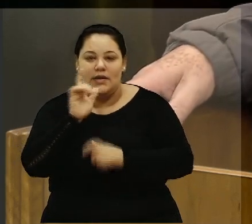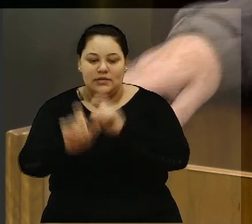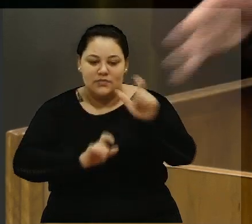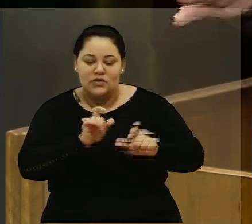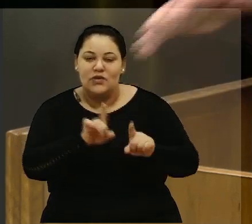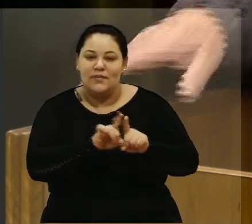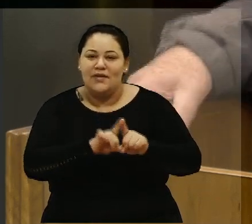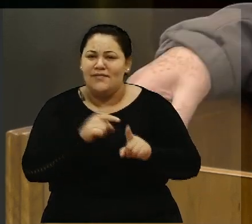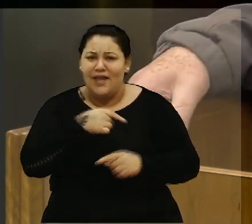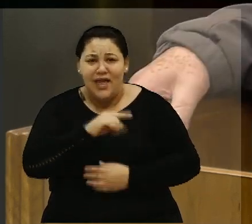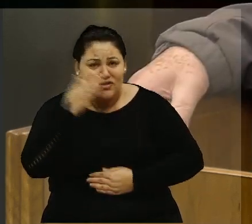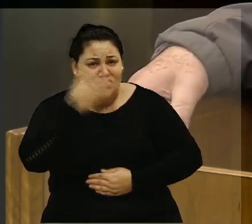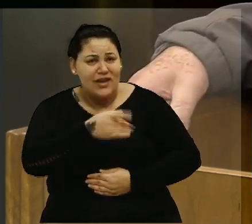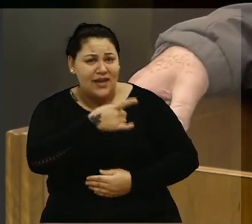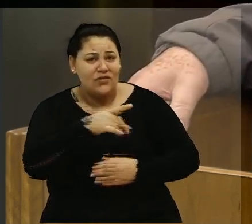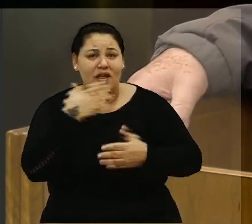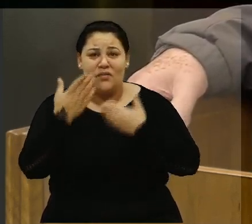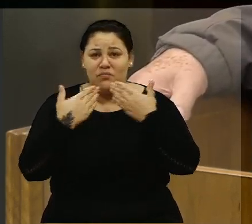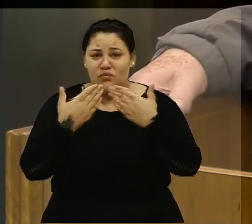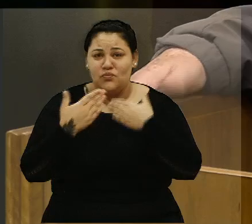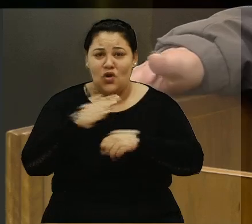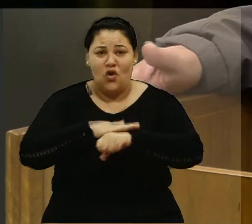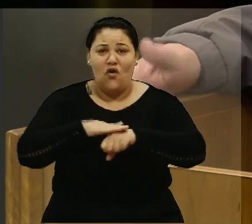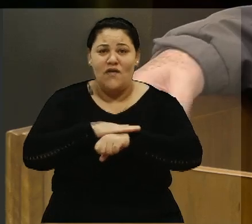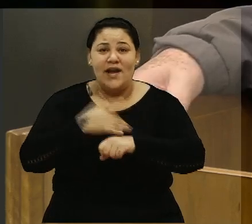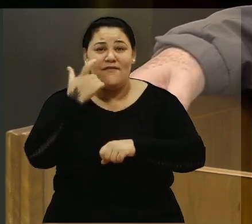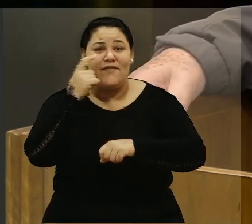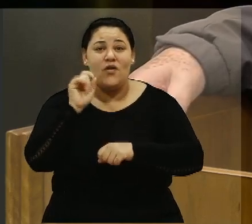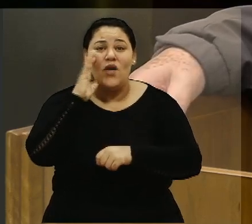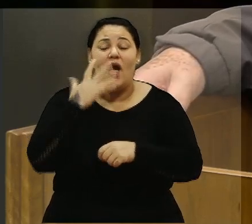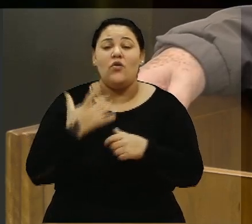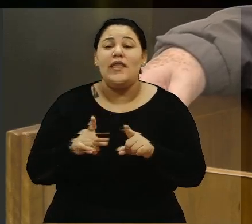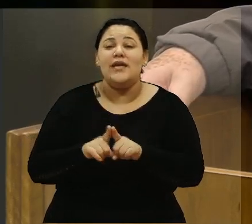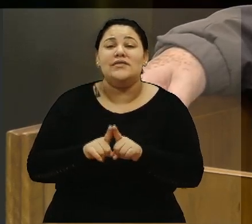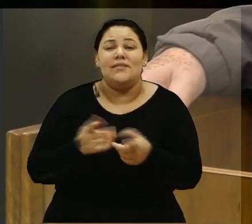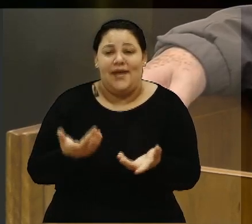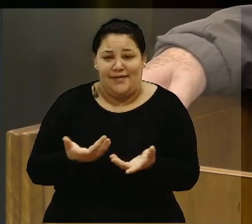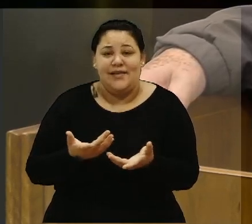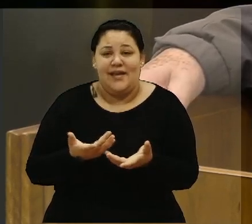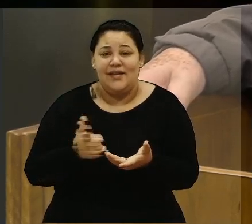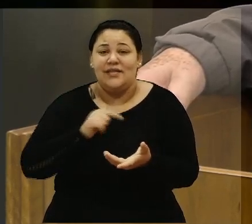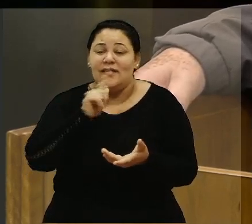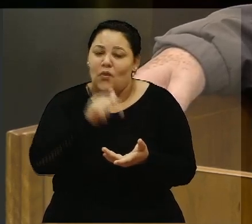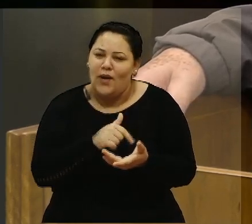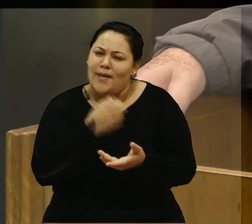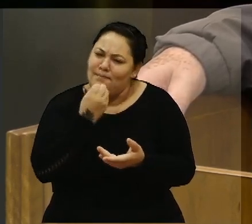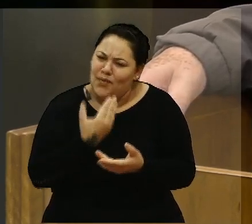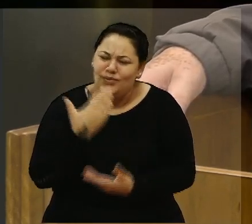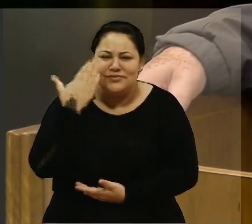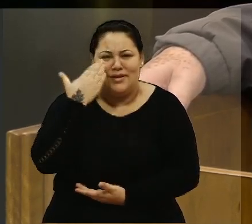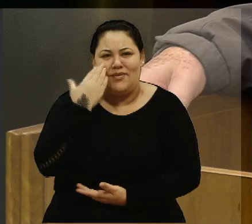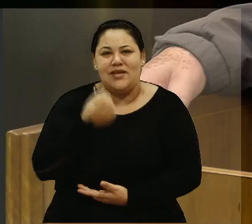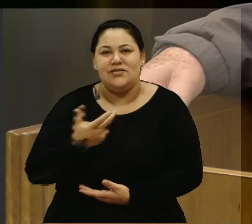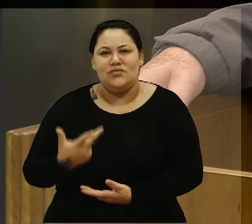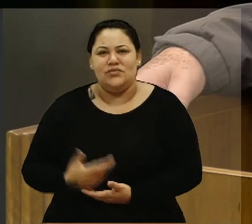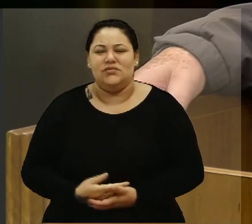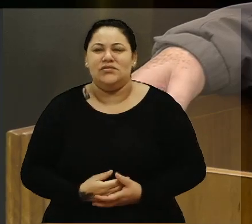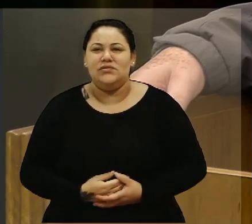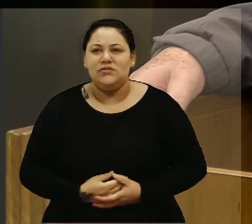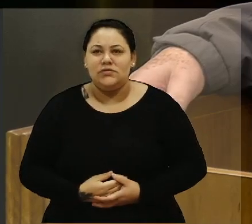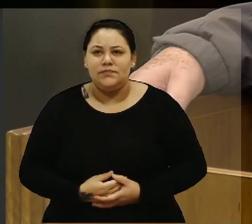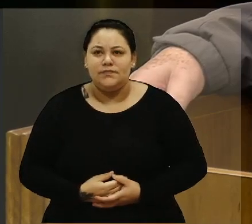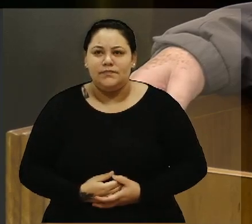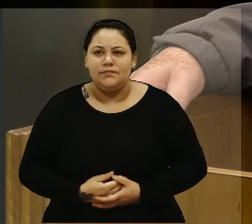propriedade, falam com o proprietário, conhecem a situação. Então, é a questão do bom senso, né? Do bom senso. Então,